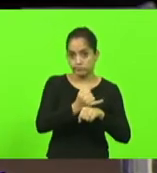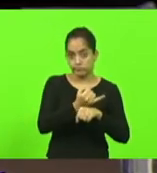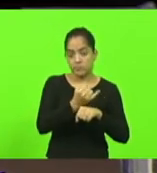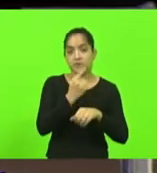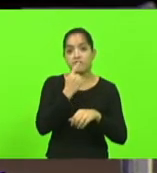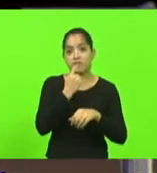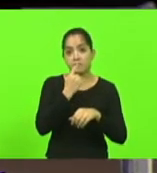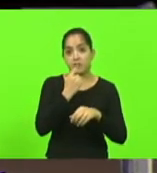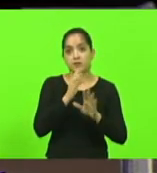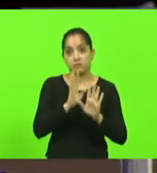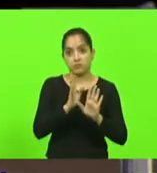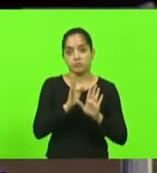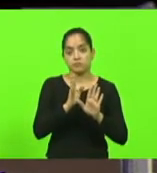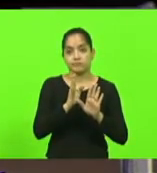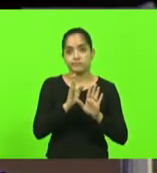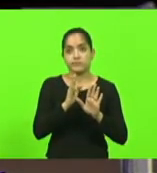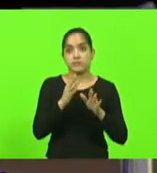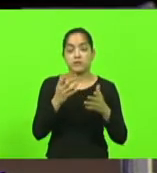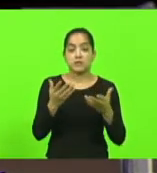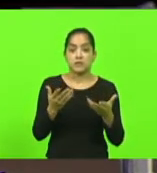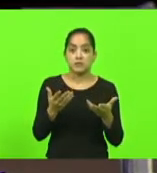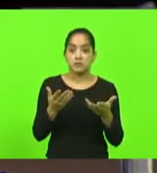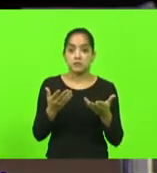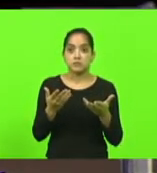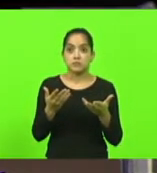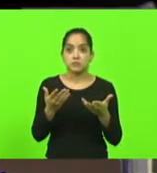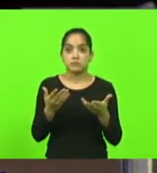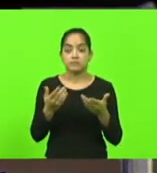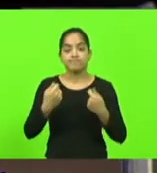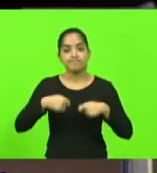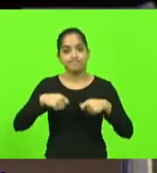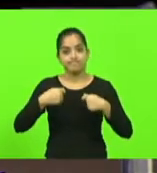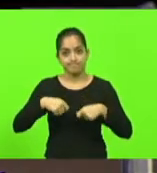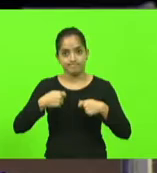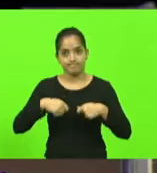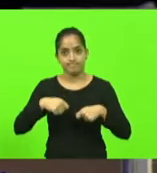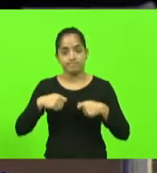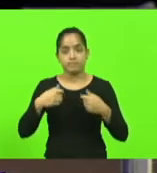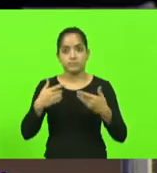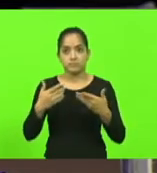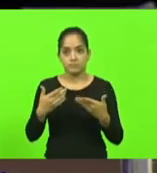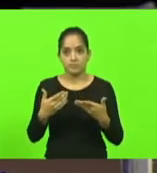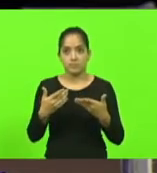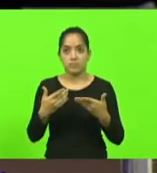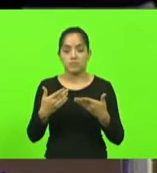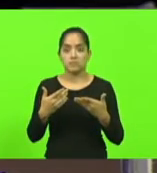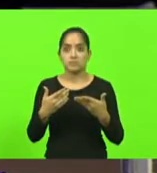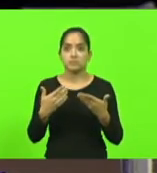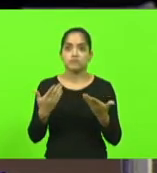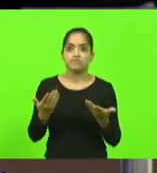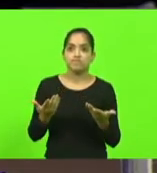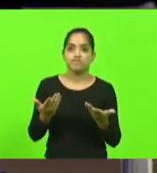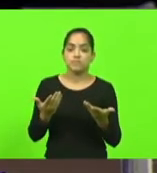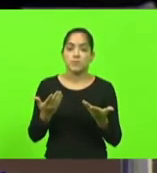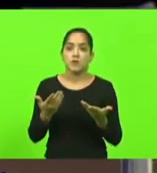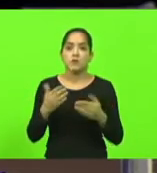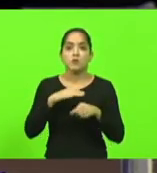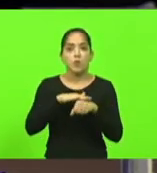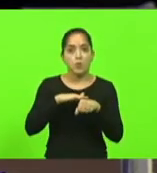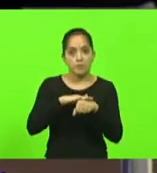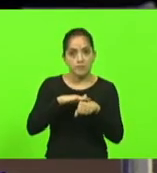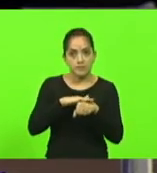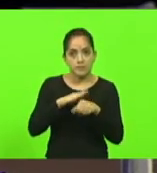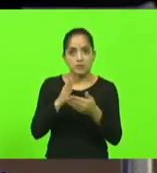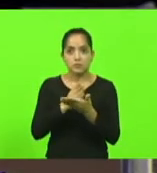vermelha. Então, eu vejo que há necessidade, sim, e a vontade, pelo menos que eu tenho conversado com